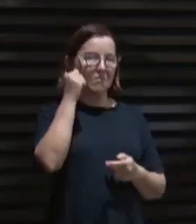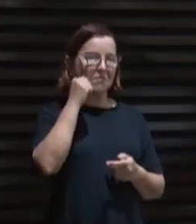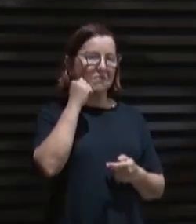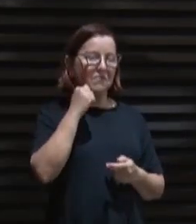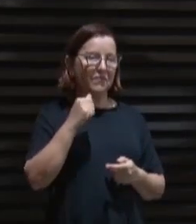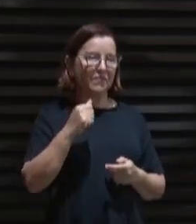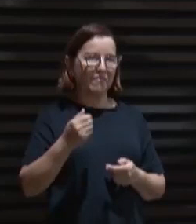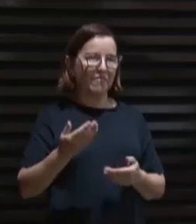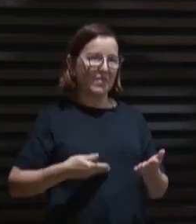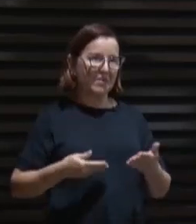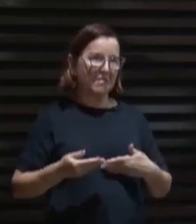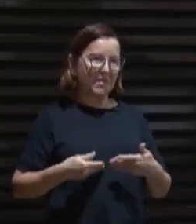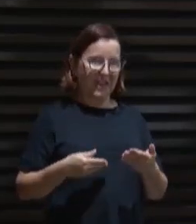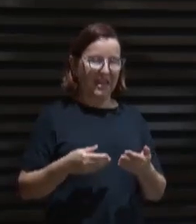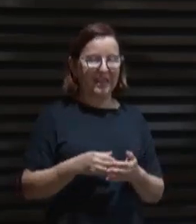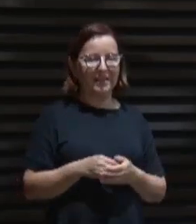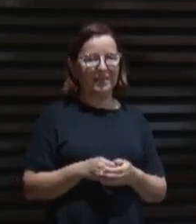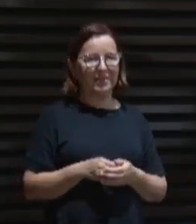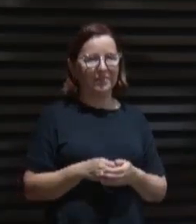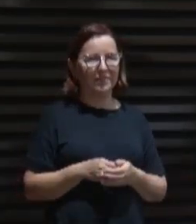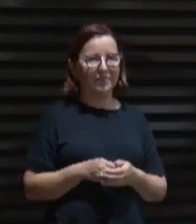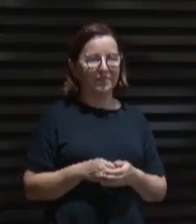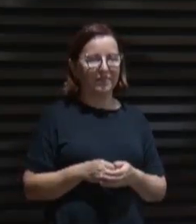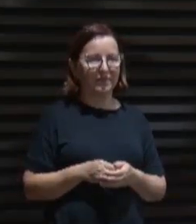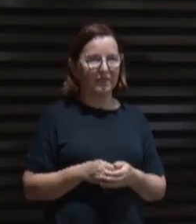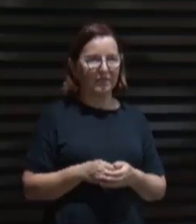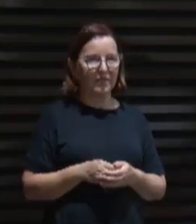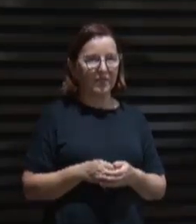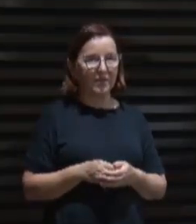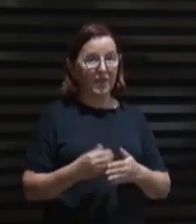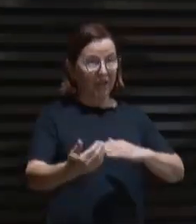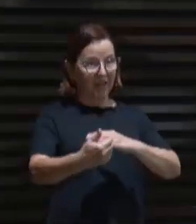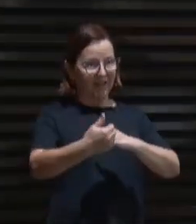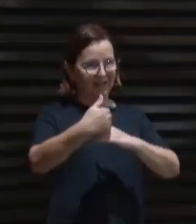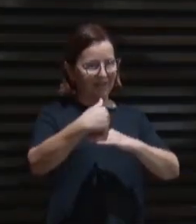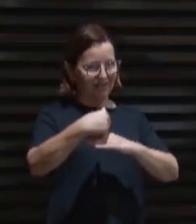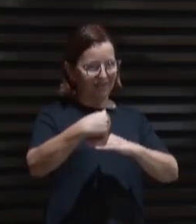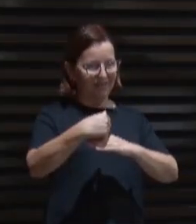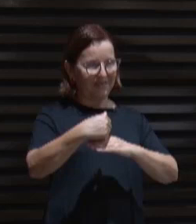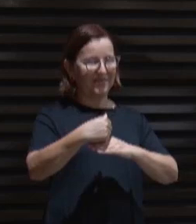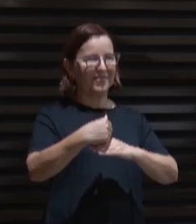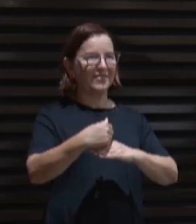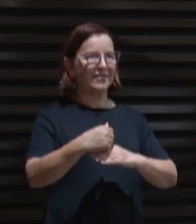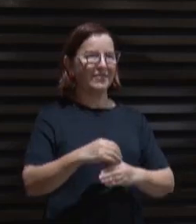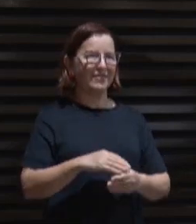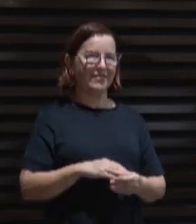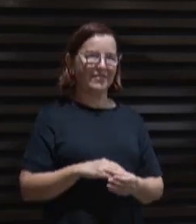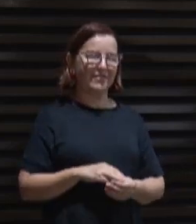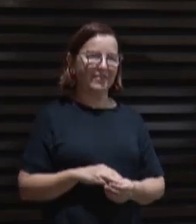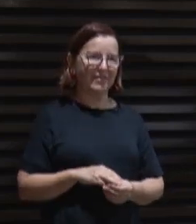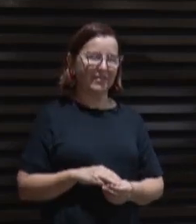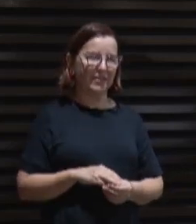esse amigo meu aqui, vamos botar ele para dentro. E ele entrou. Vamos voltar